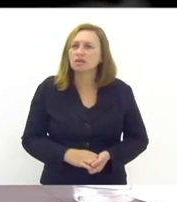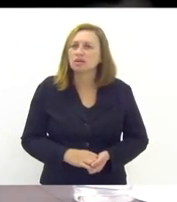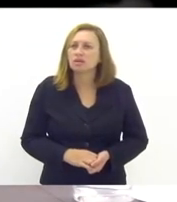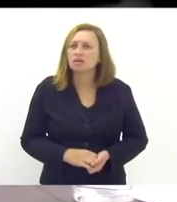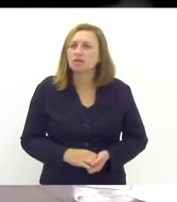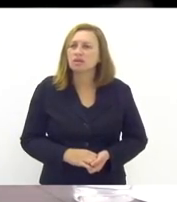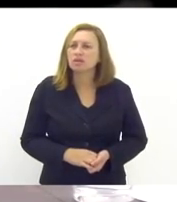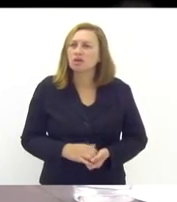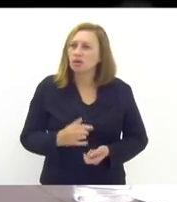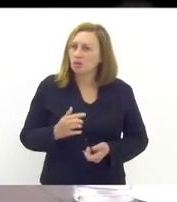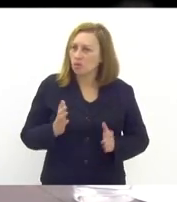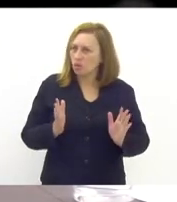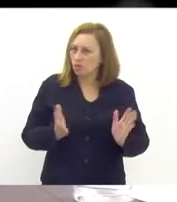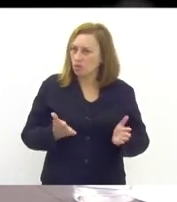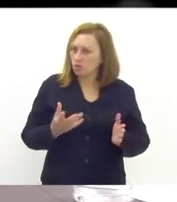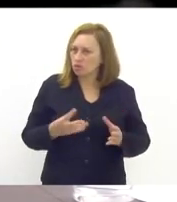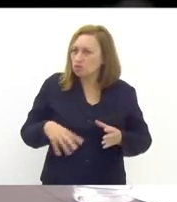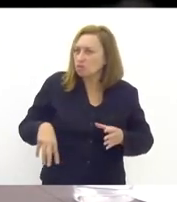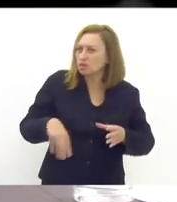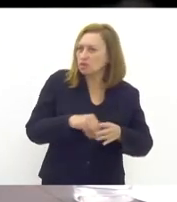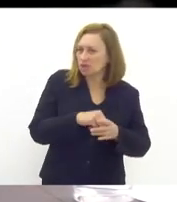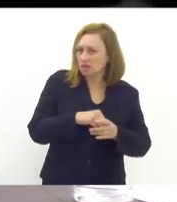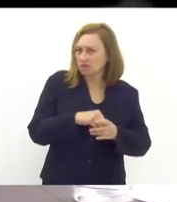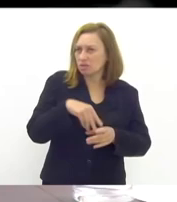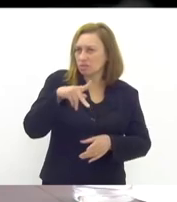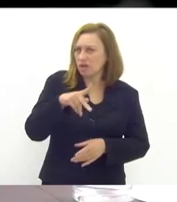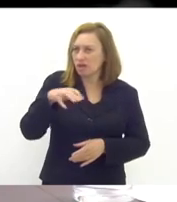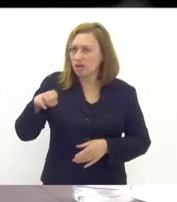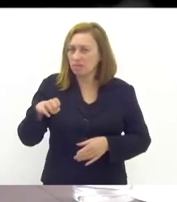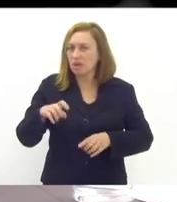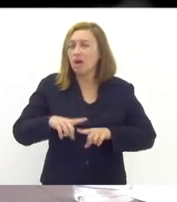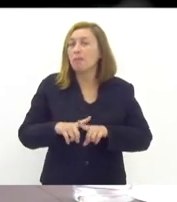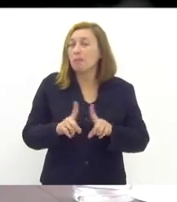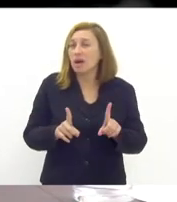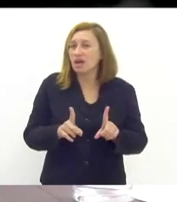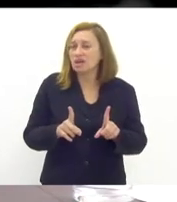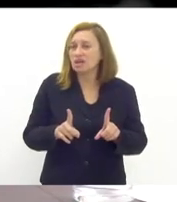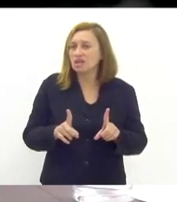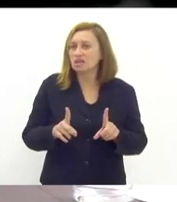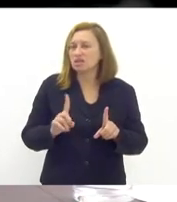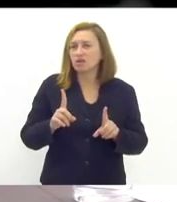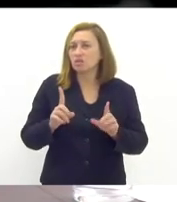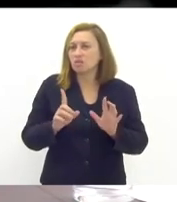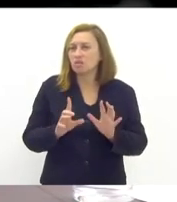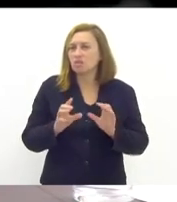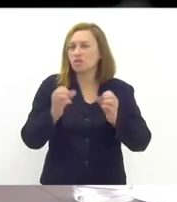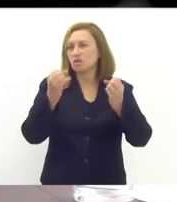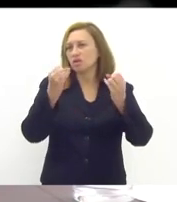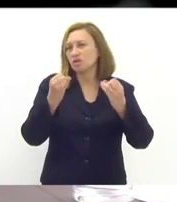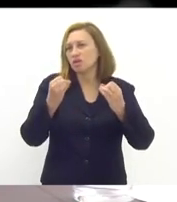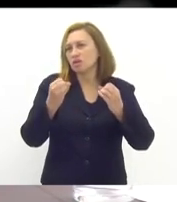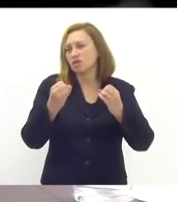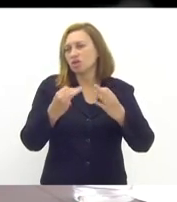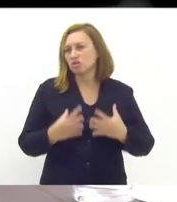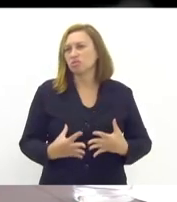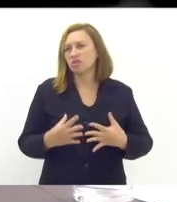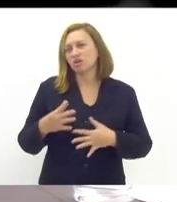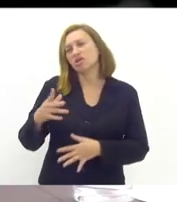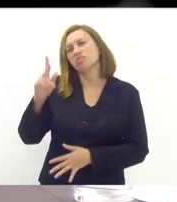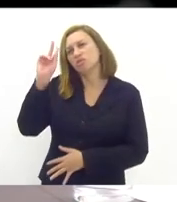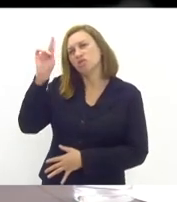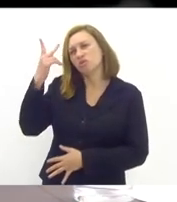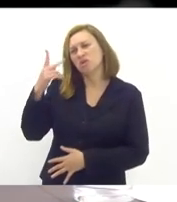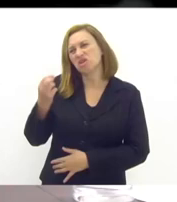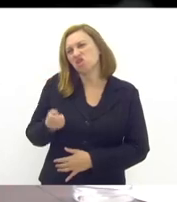embora hoje esteja na corporação, isso não define a minha história, não define quem sou. E isso sempre me causou um pouco de estranheza,